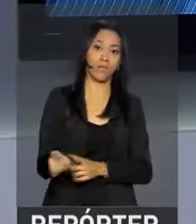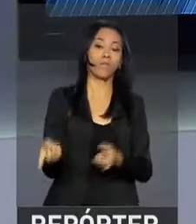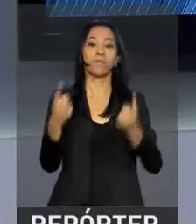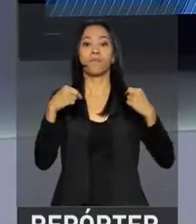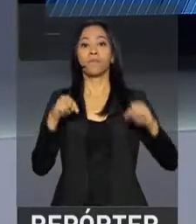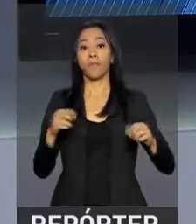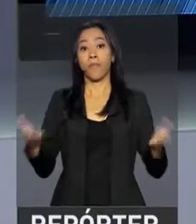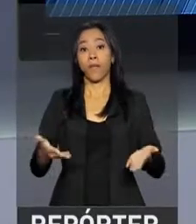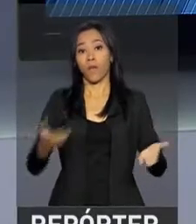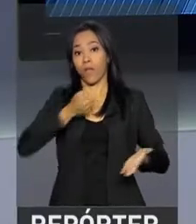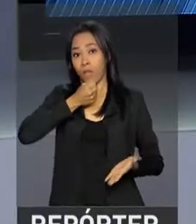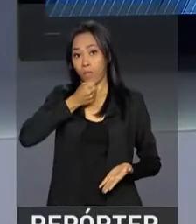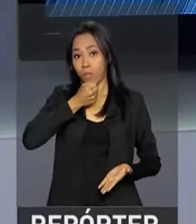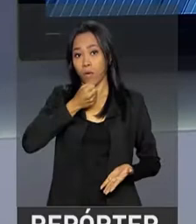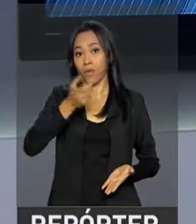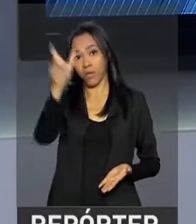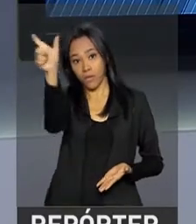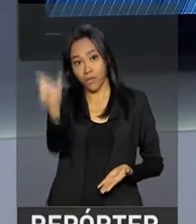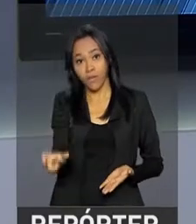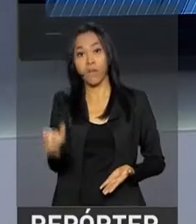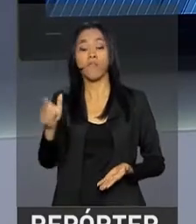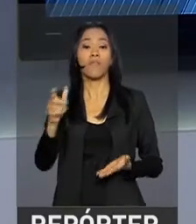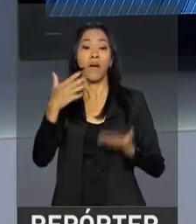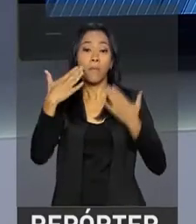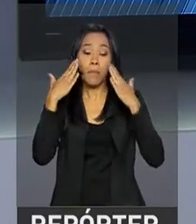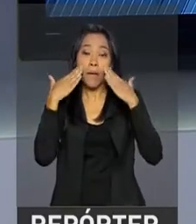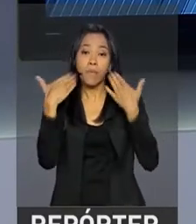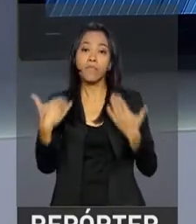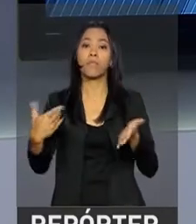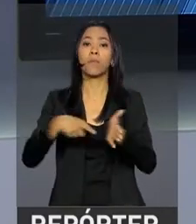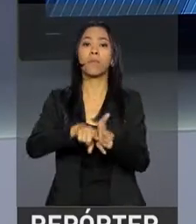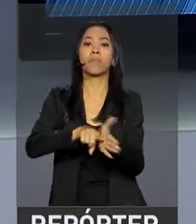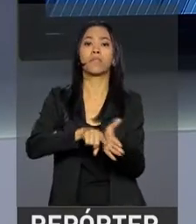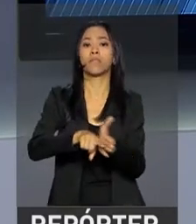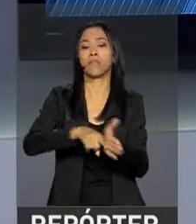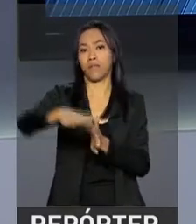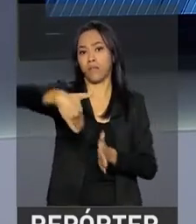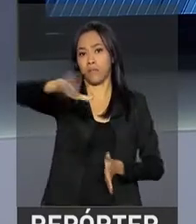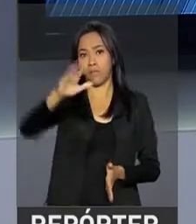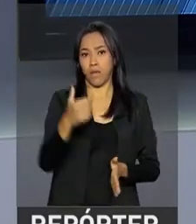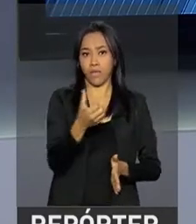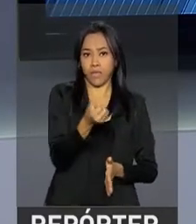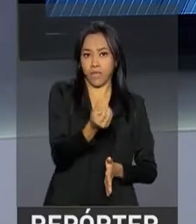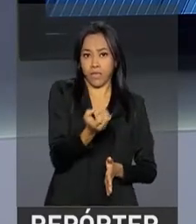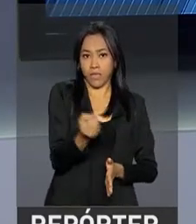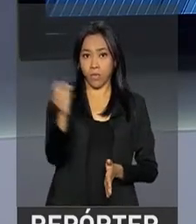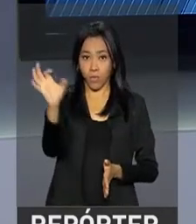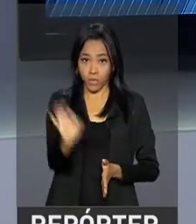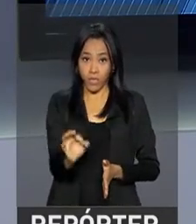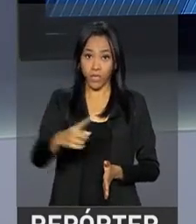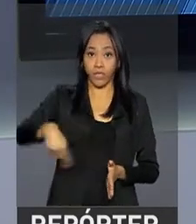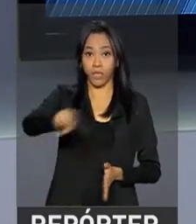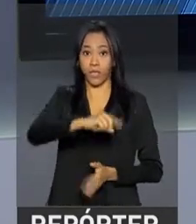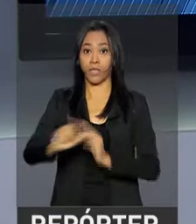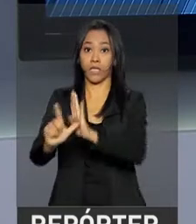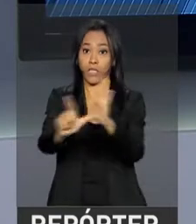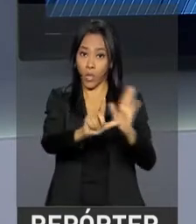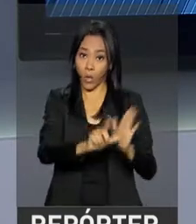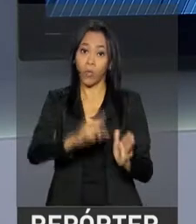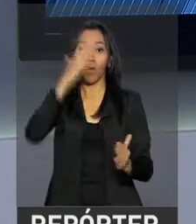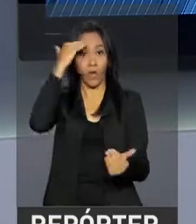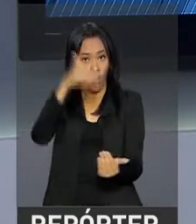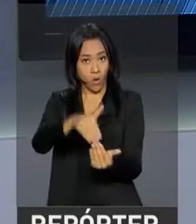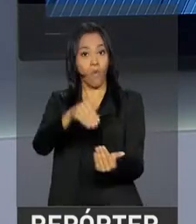repórter cleide lopes vai mostrar uma pesquisa em que mais de 60 por cento dos comerciantes e lojistas apóiam a aprovação